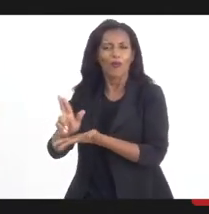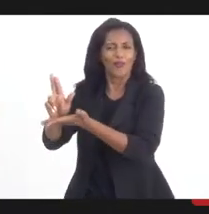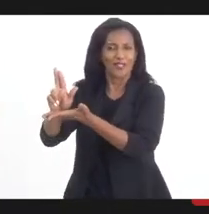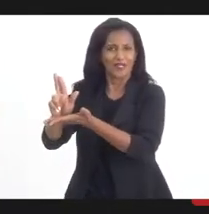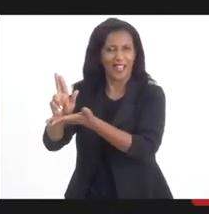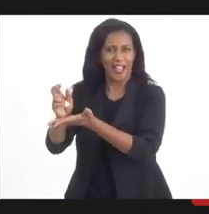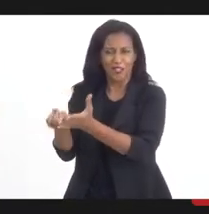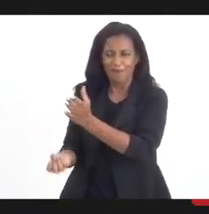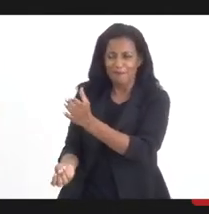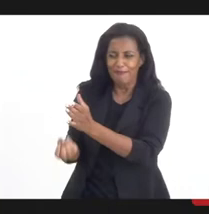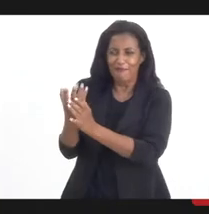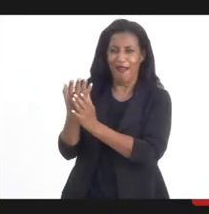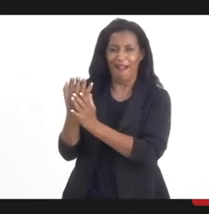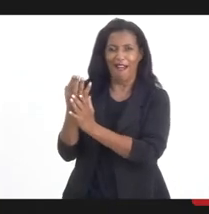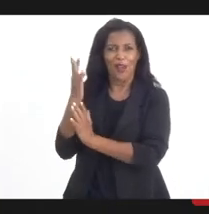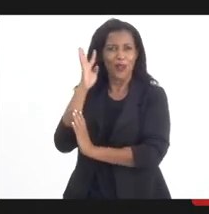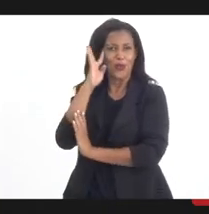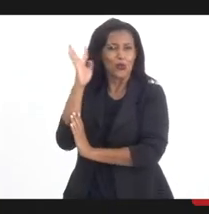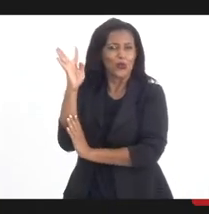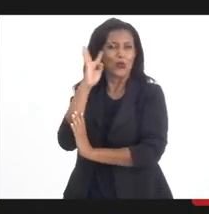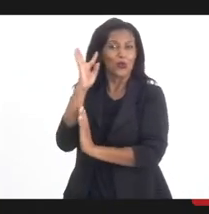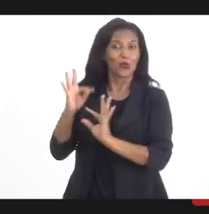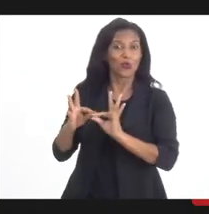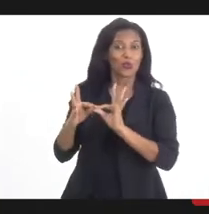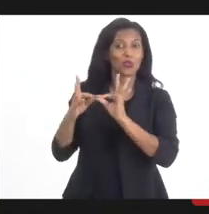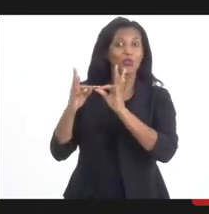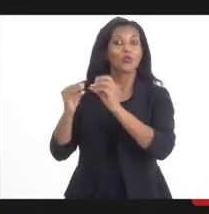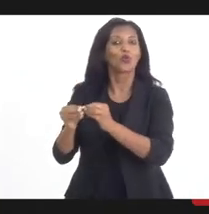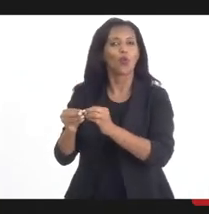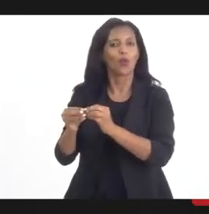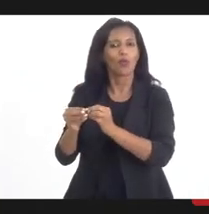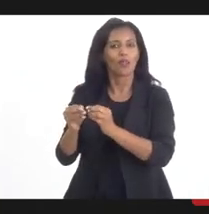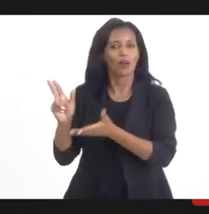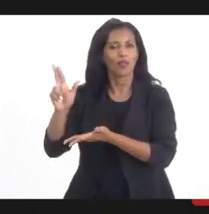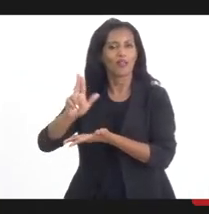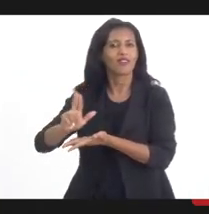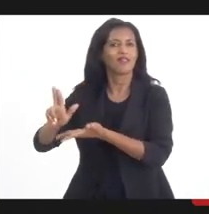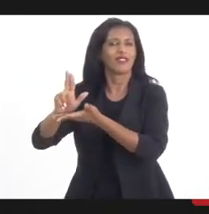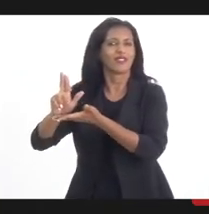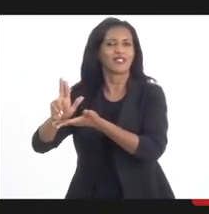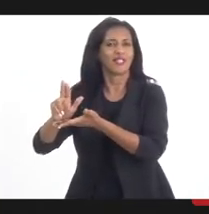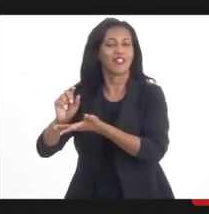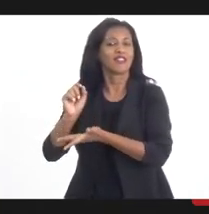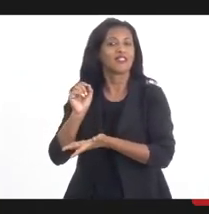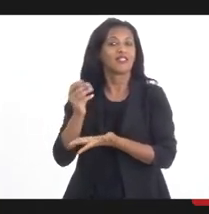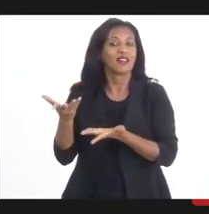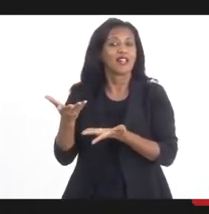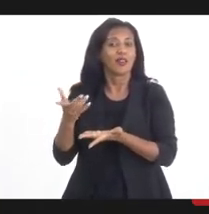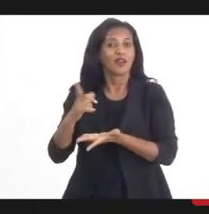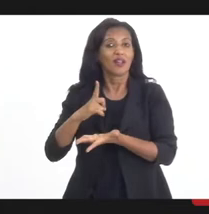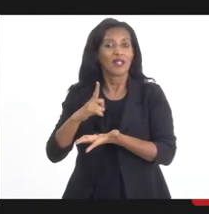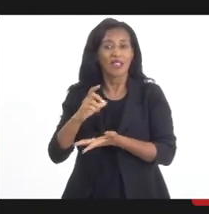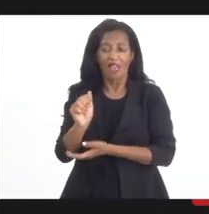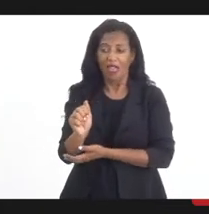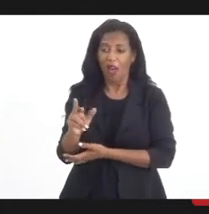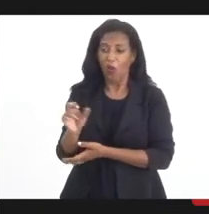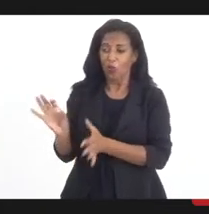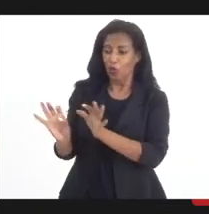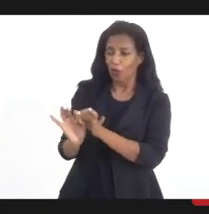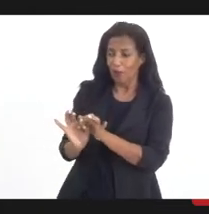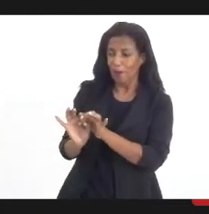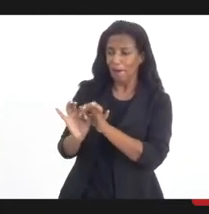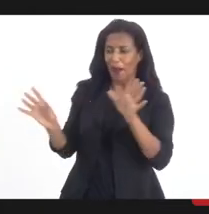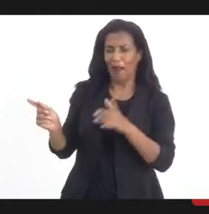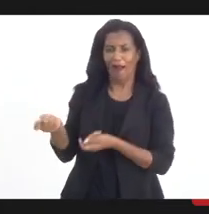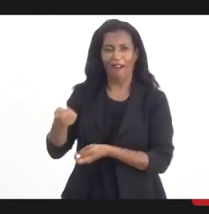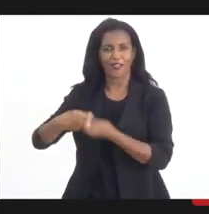universitário, o sonho de todo centro universitário, de toda universidade, é justamente criar uma autonomia administrativa